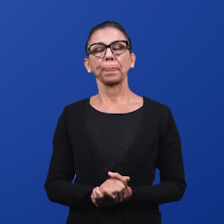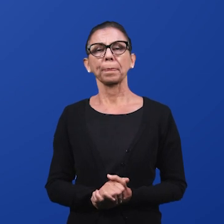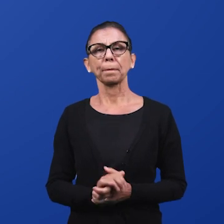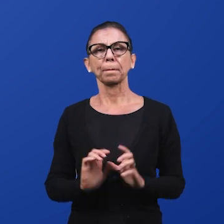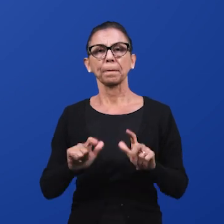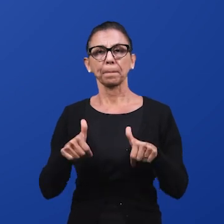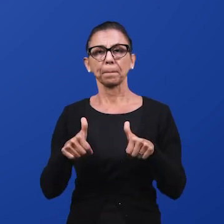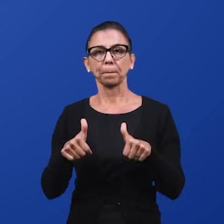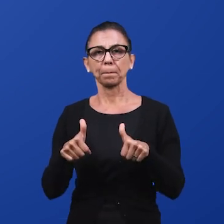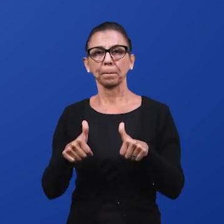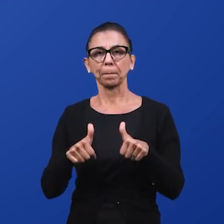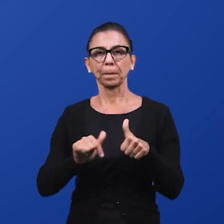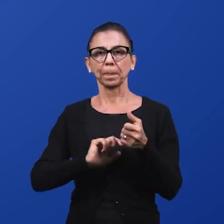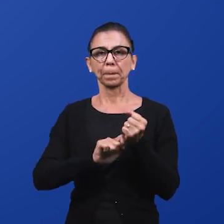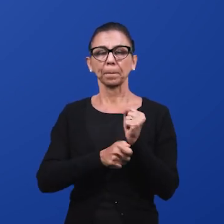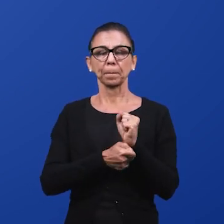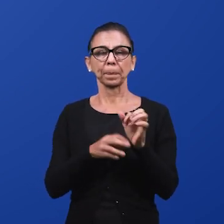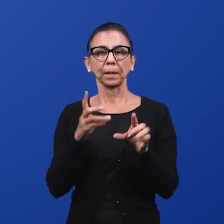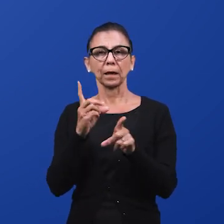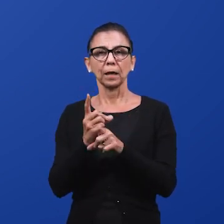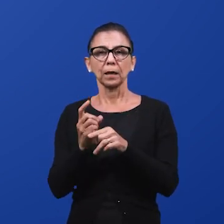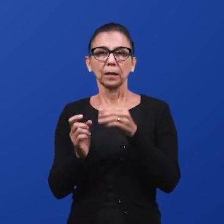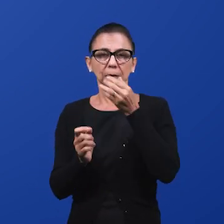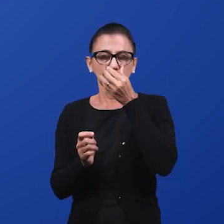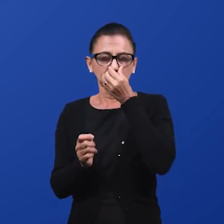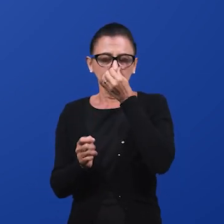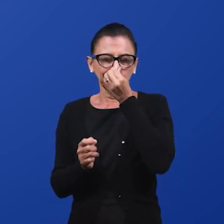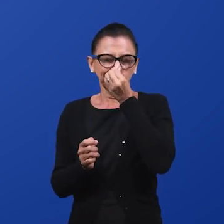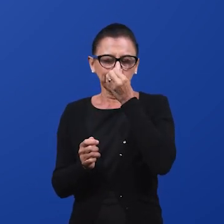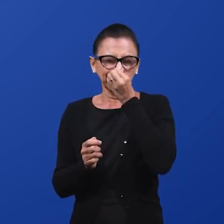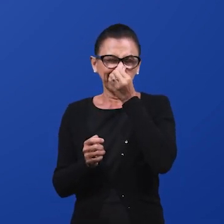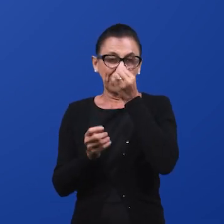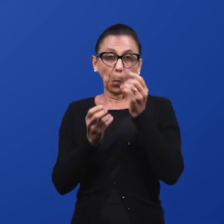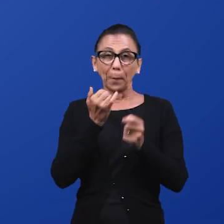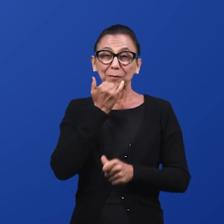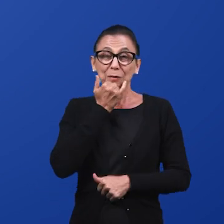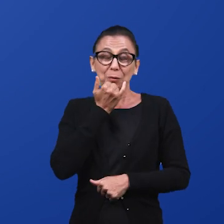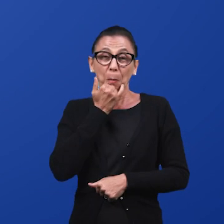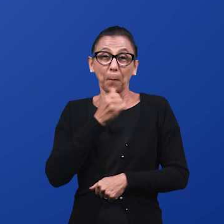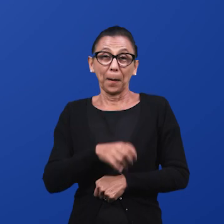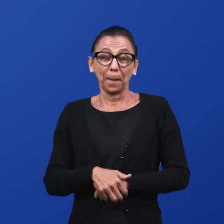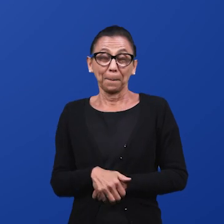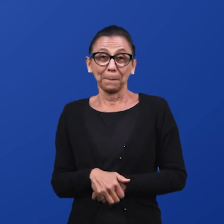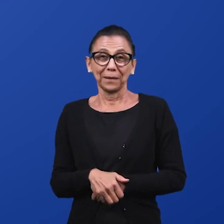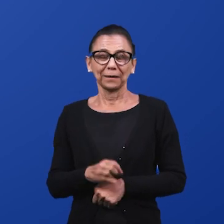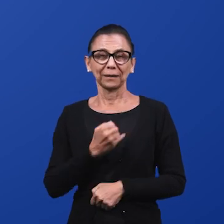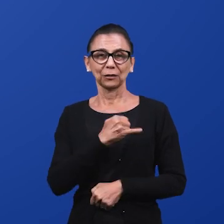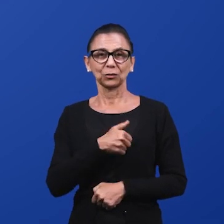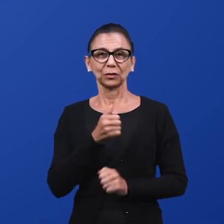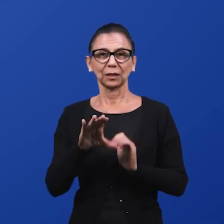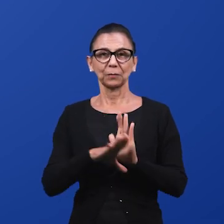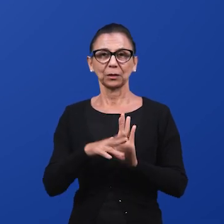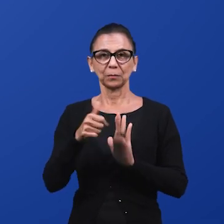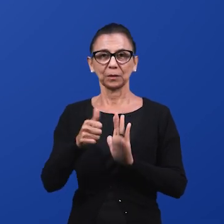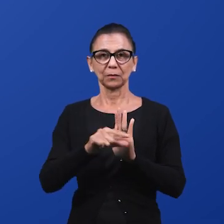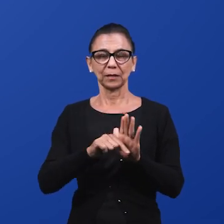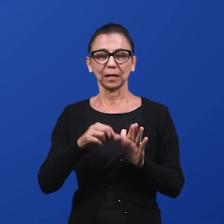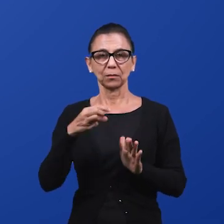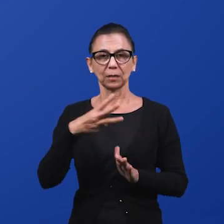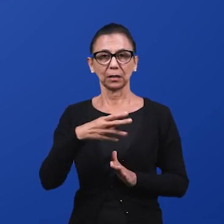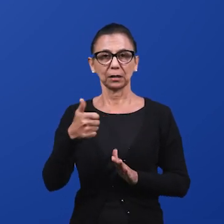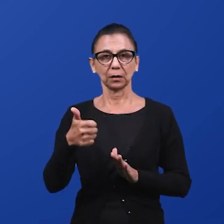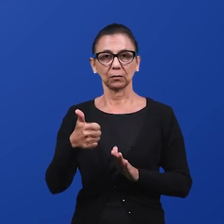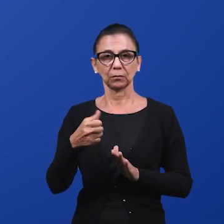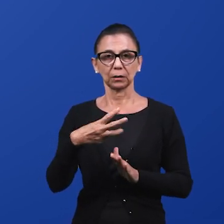descobre a manifestação desse mistério, iremos ler a palavra no Evangelho segundo João, capítulo 1, versos 31 e